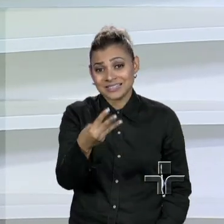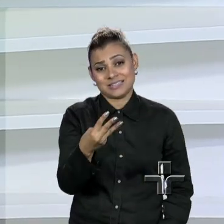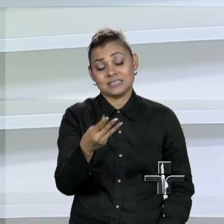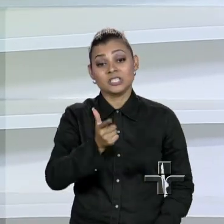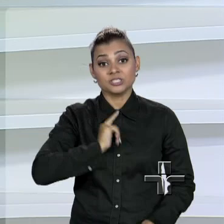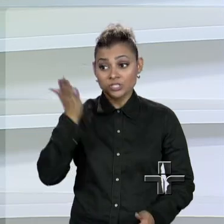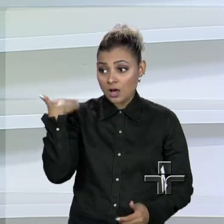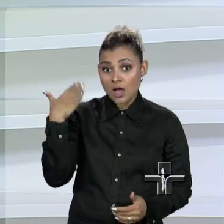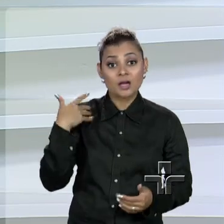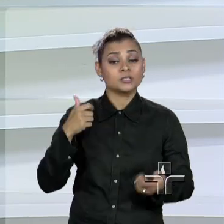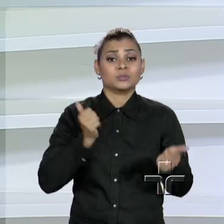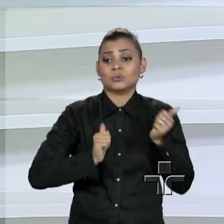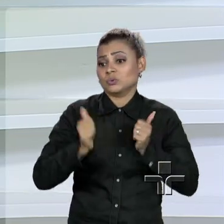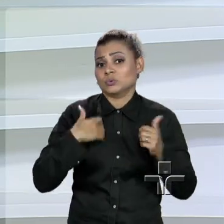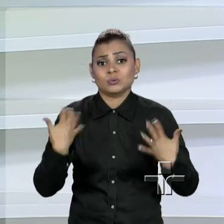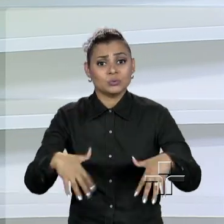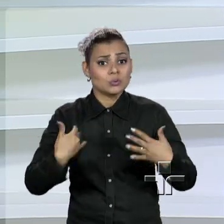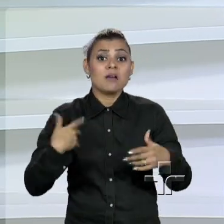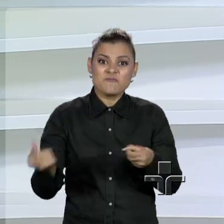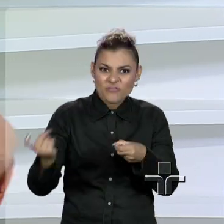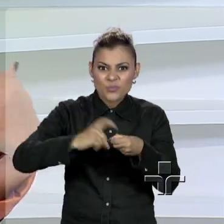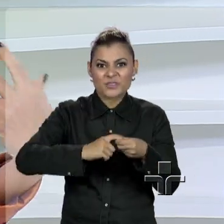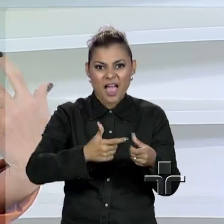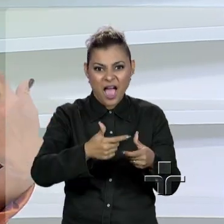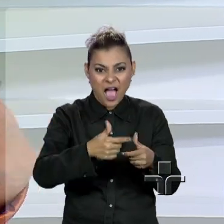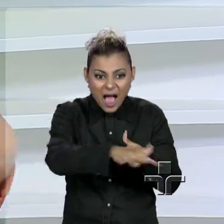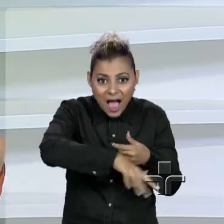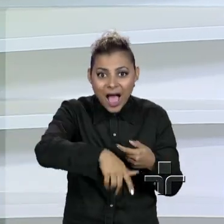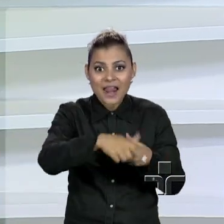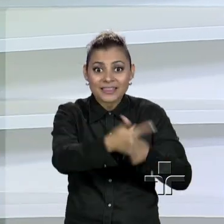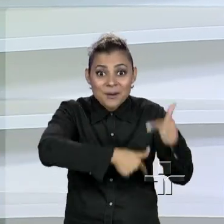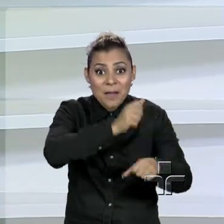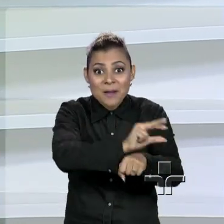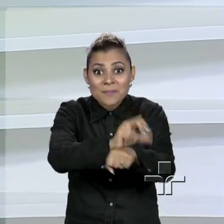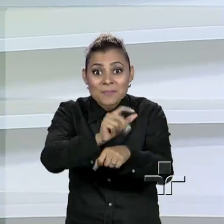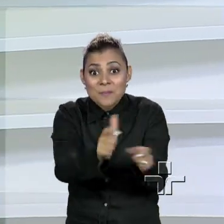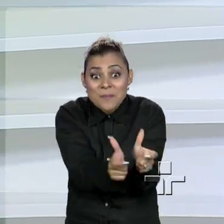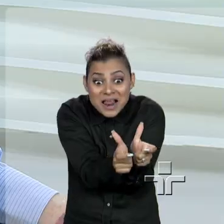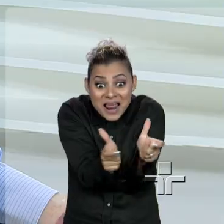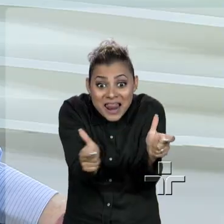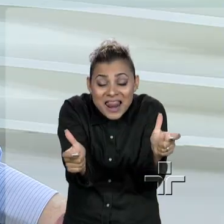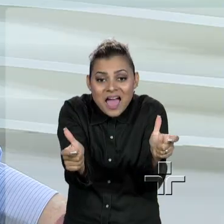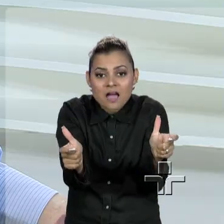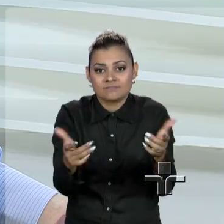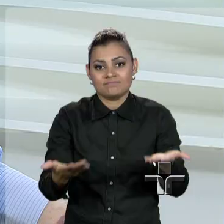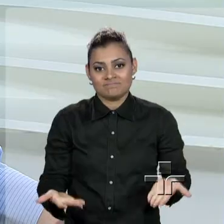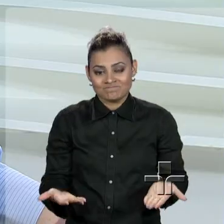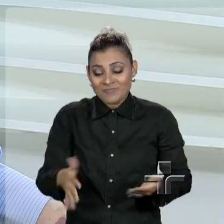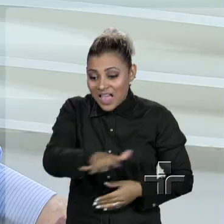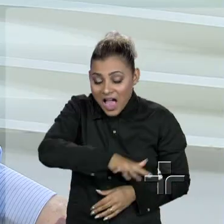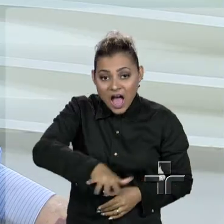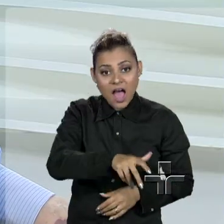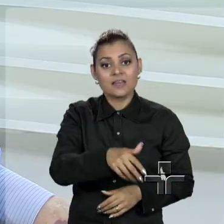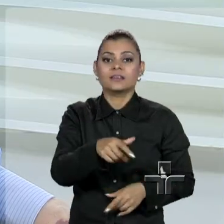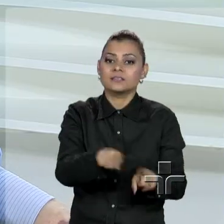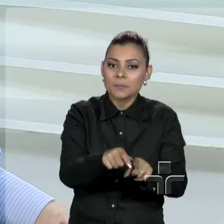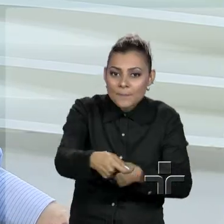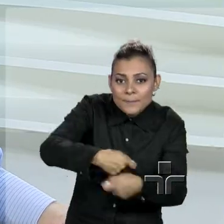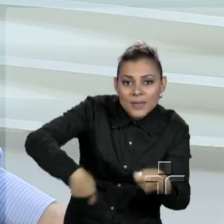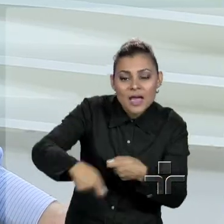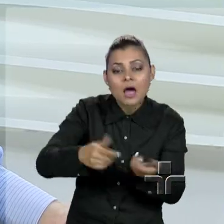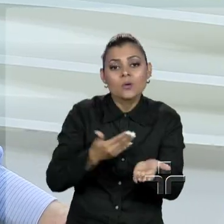expectativa muito forte de uma retomada do crescimento com esse novo governo. As projeções de mercado já começam a